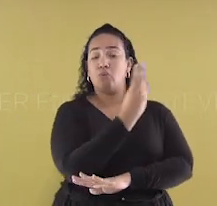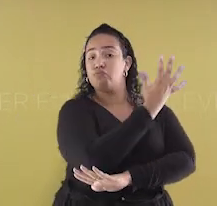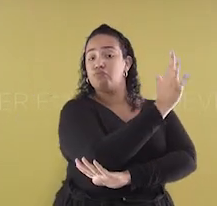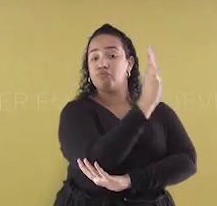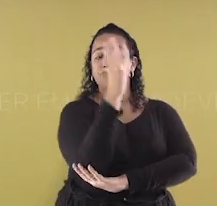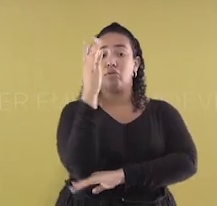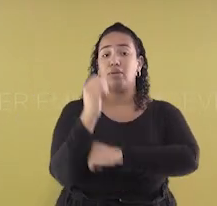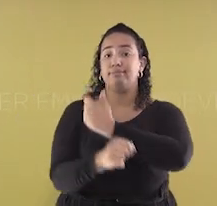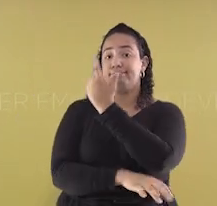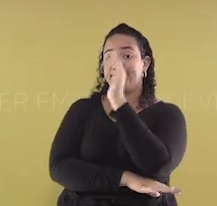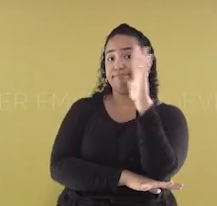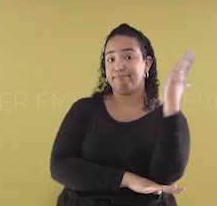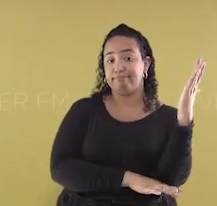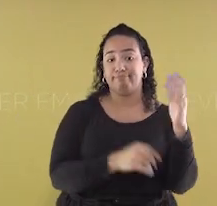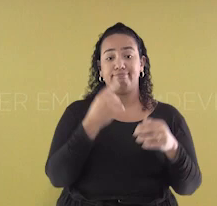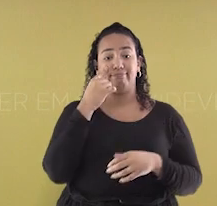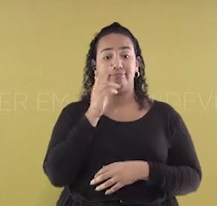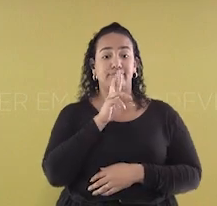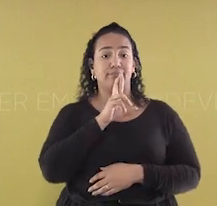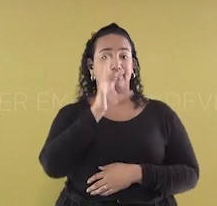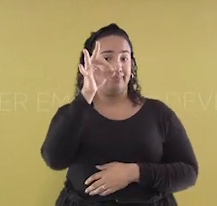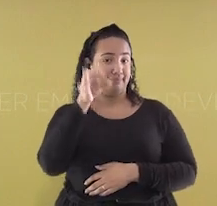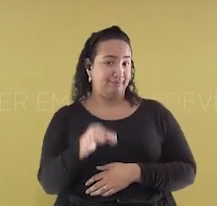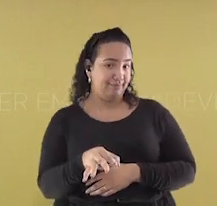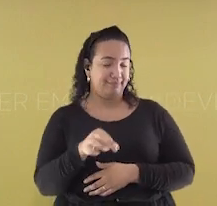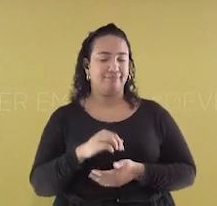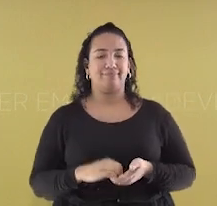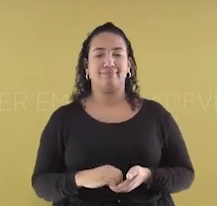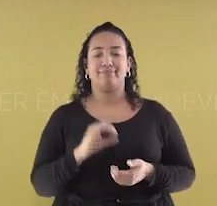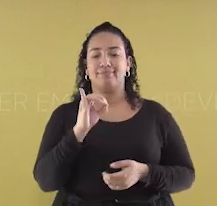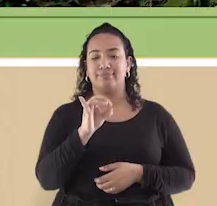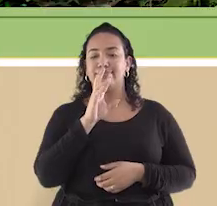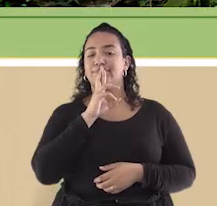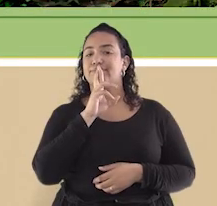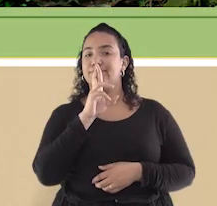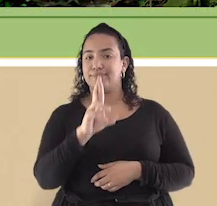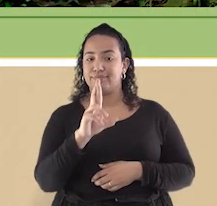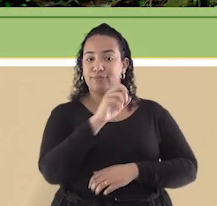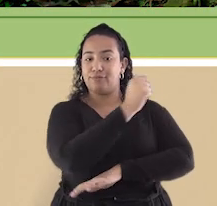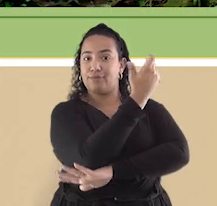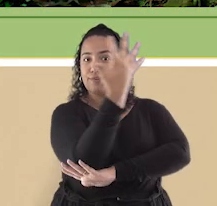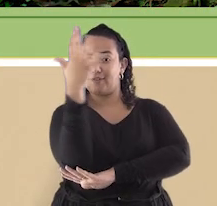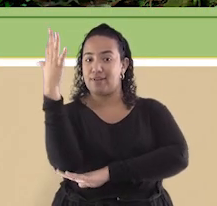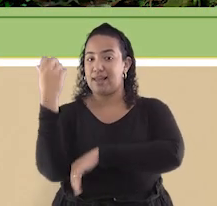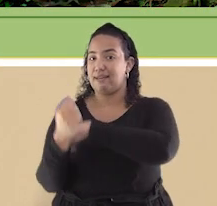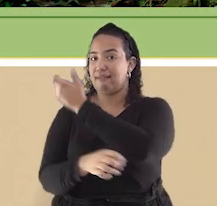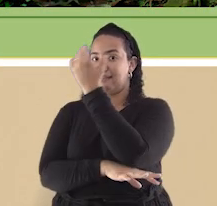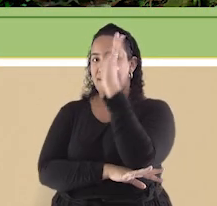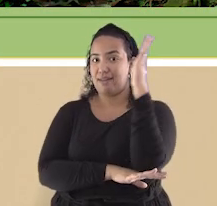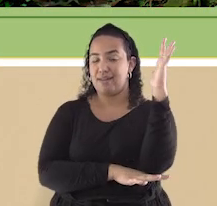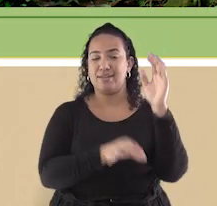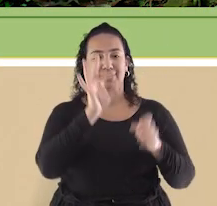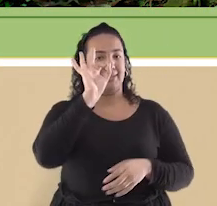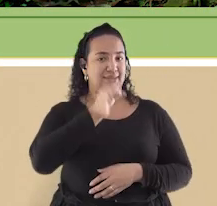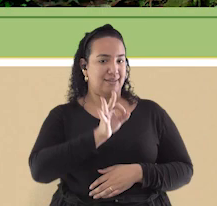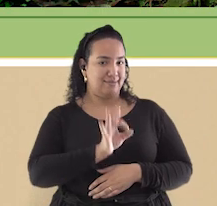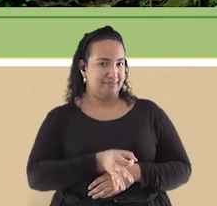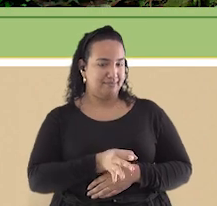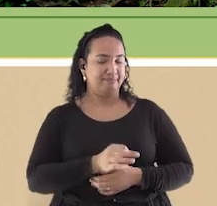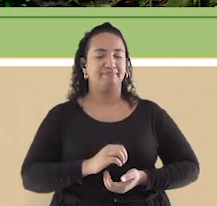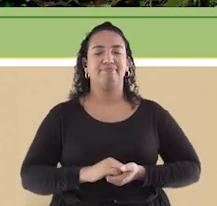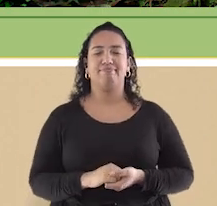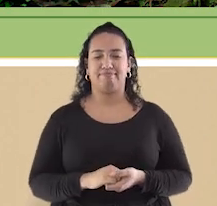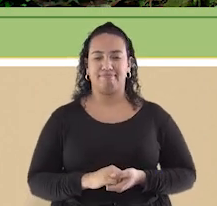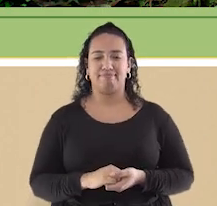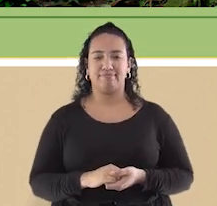cidade ou a imagem da floresta? Vamos ver a resposta certa? Acertou quem disse que era a